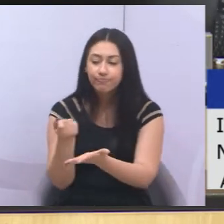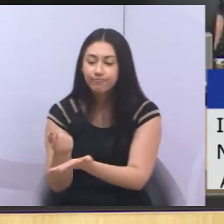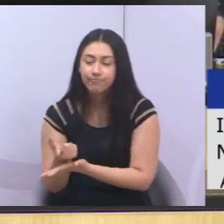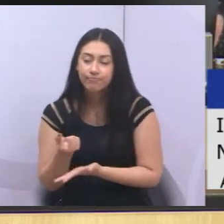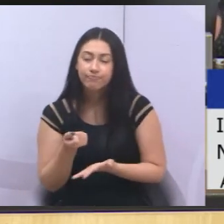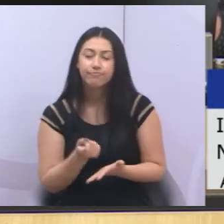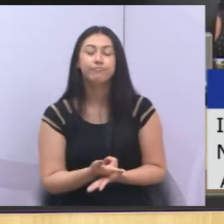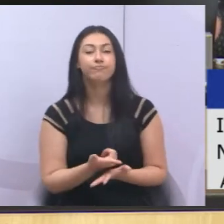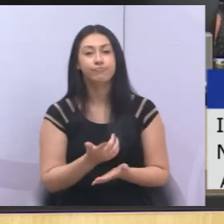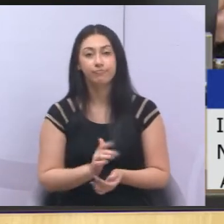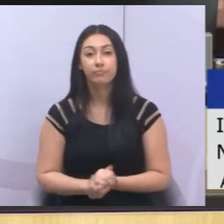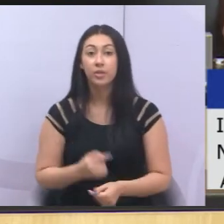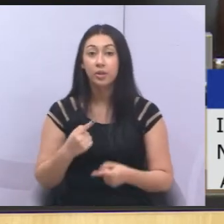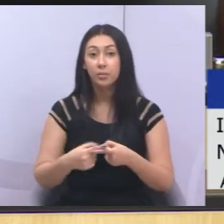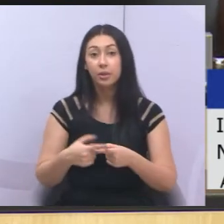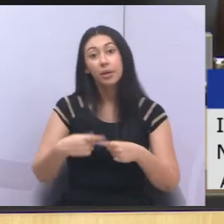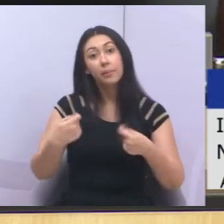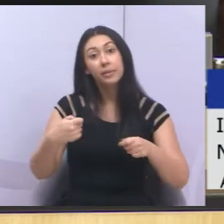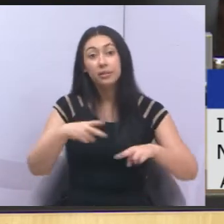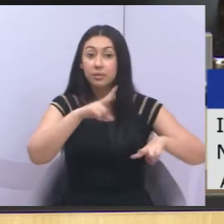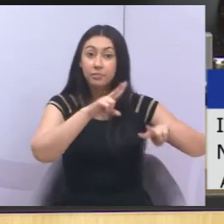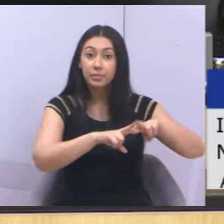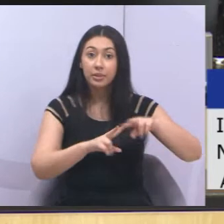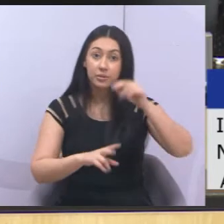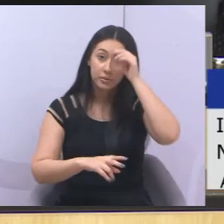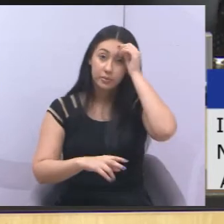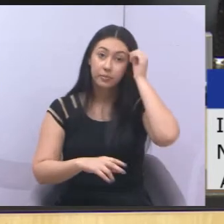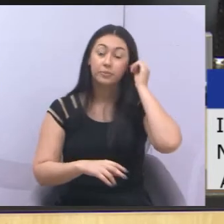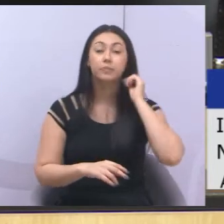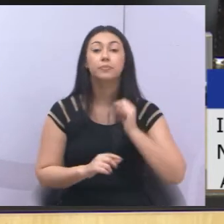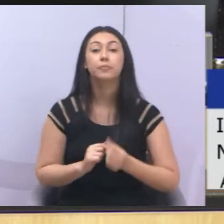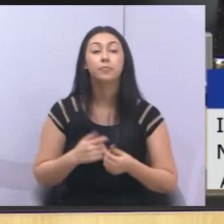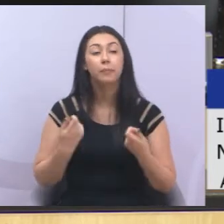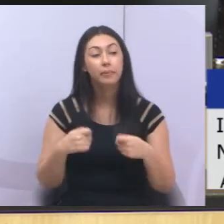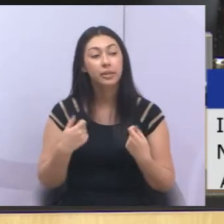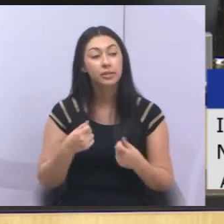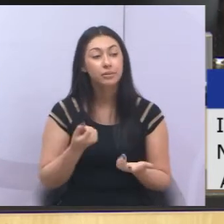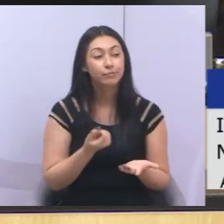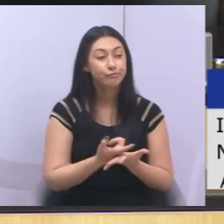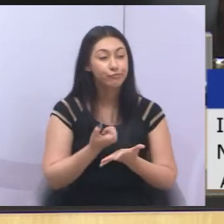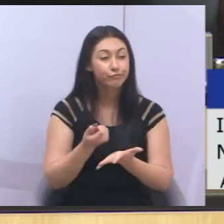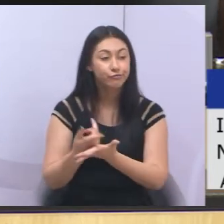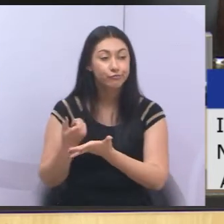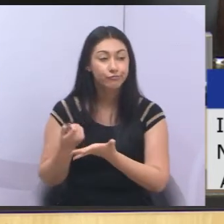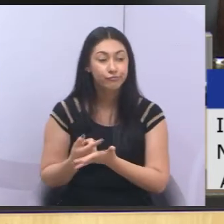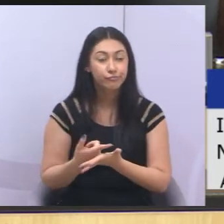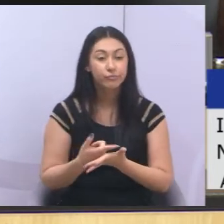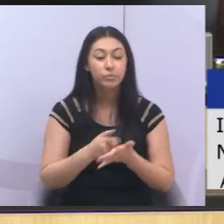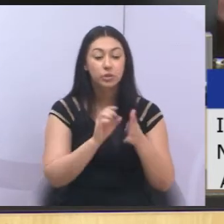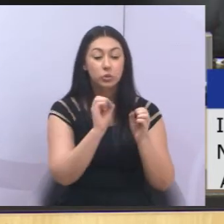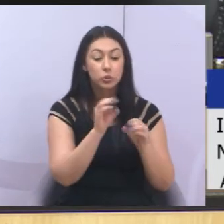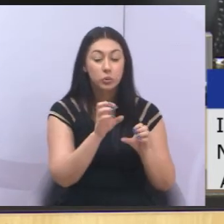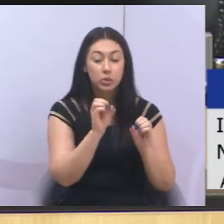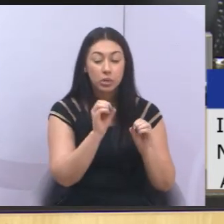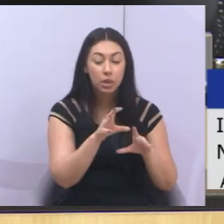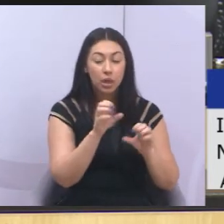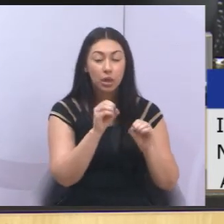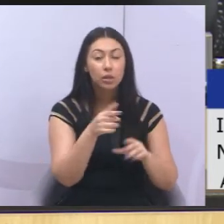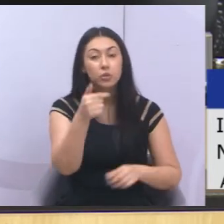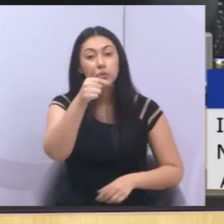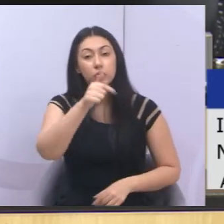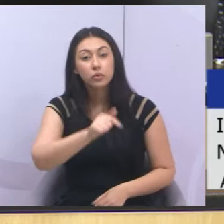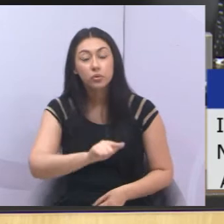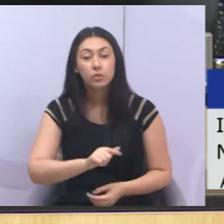poder público, para o governo, porque tem que ficar lá dentro, presa. Tem que gastar para poder educar e reeducar